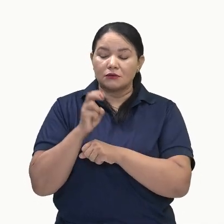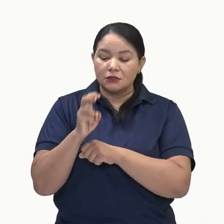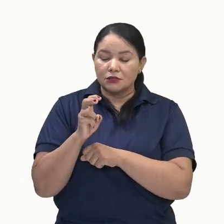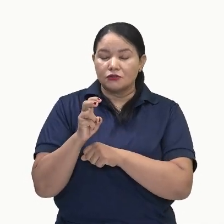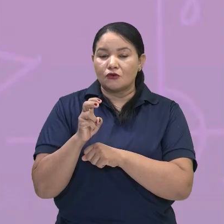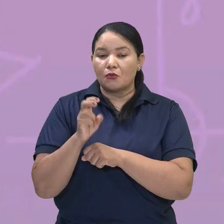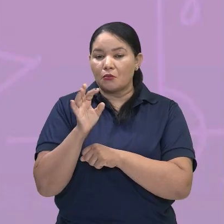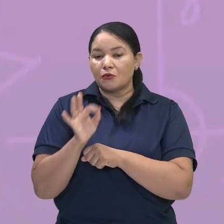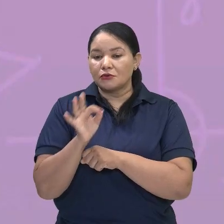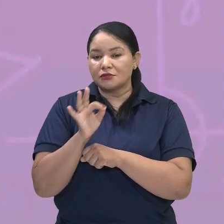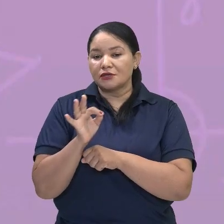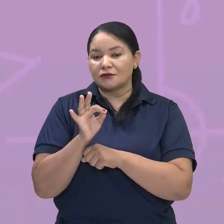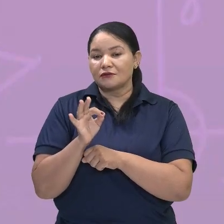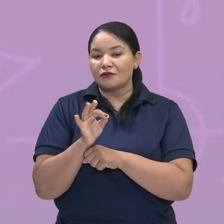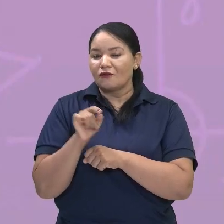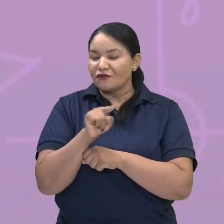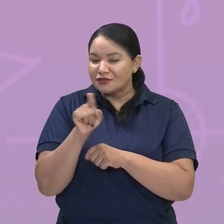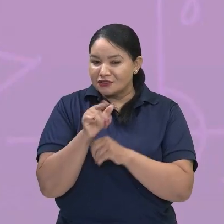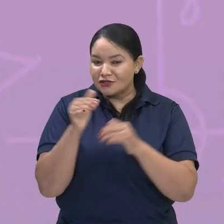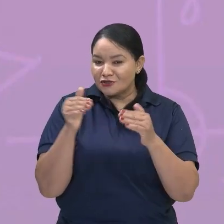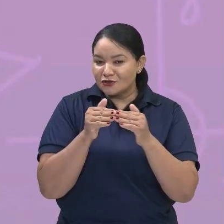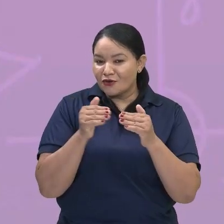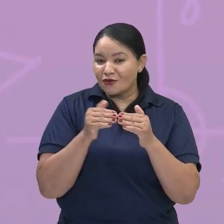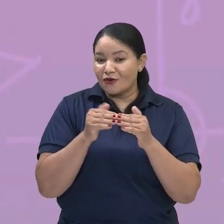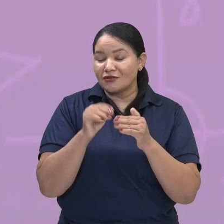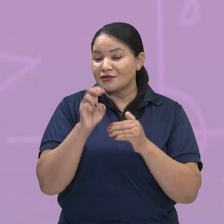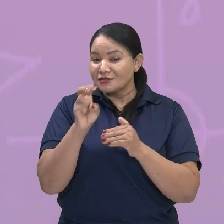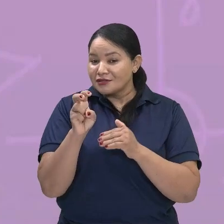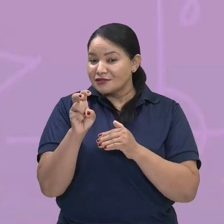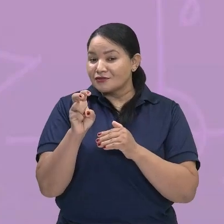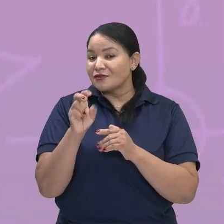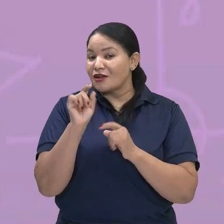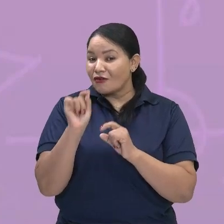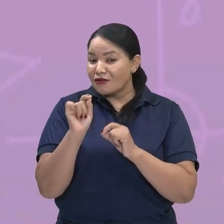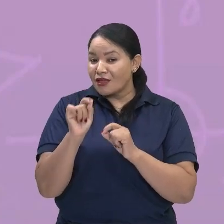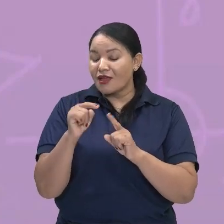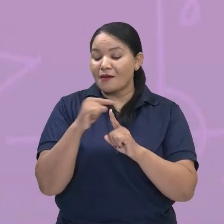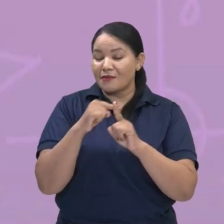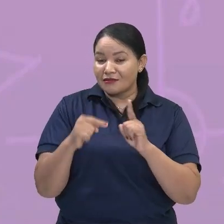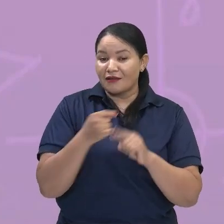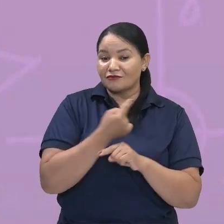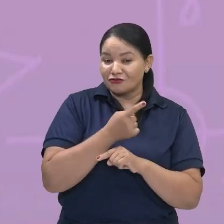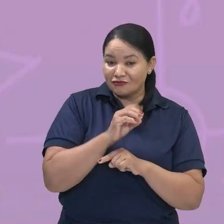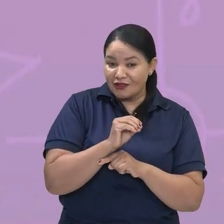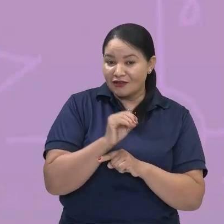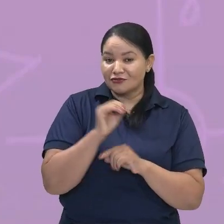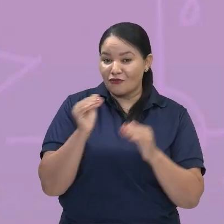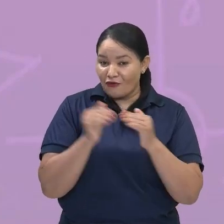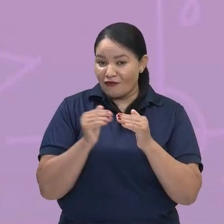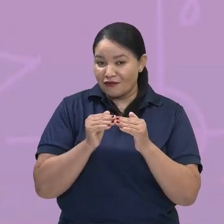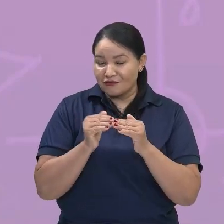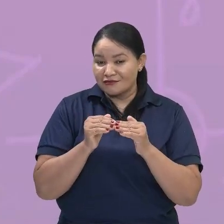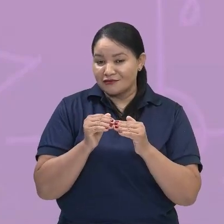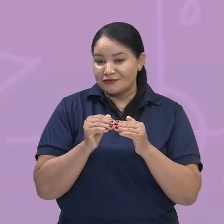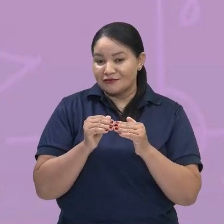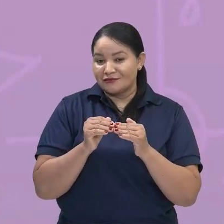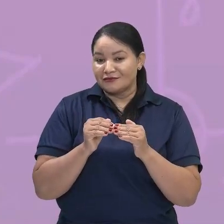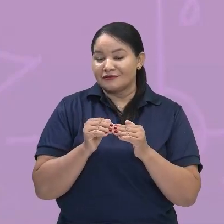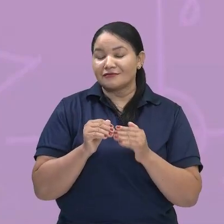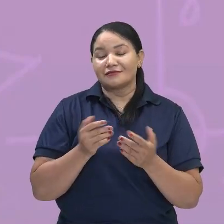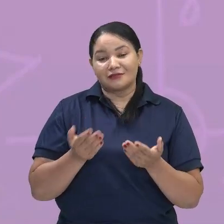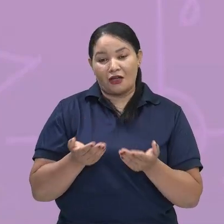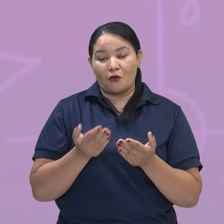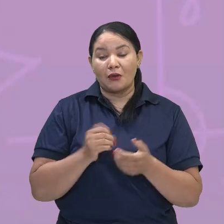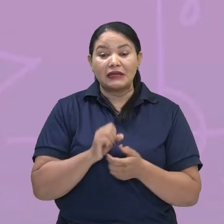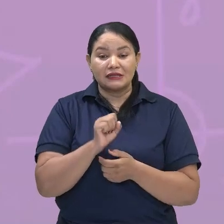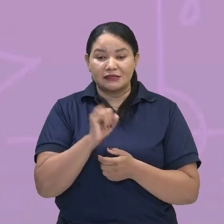5%, você deve concordar com o professor que 5% é a metade de 10%. Concorda comigo? Então, se